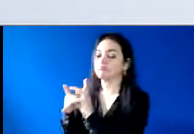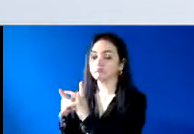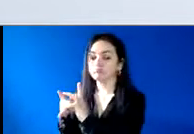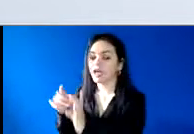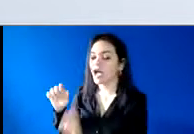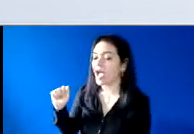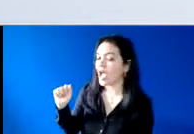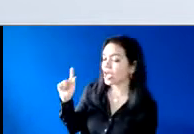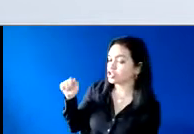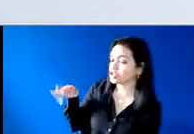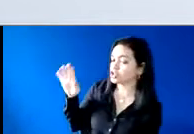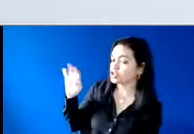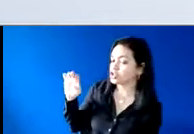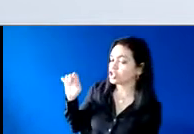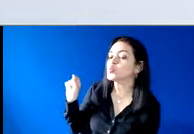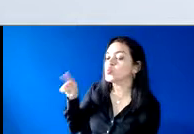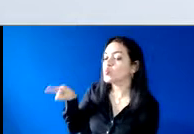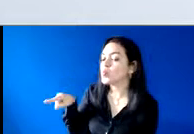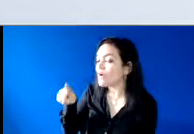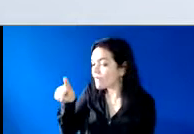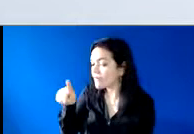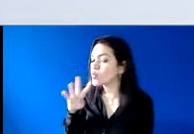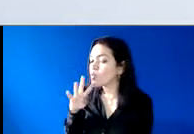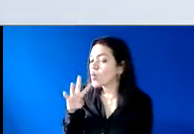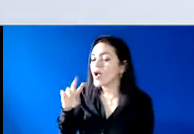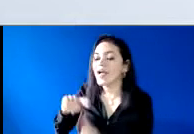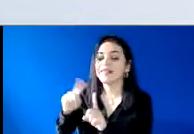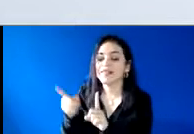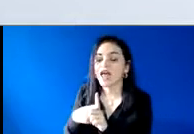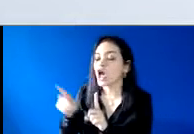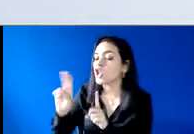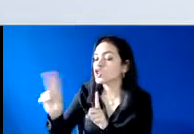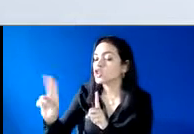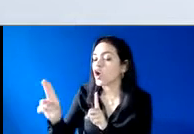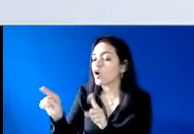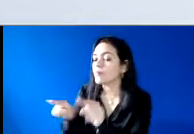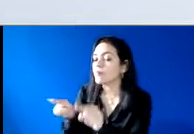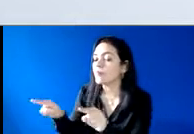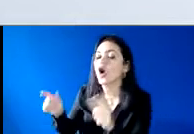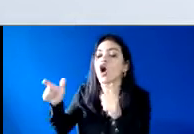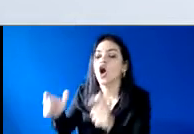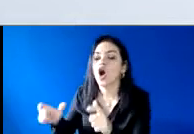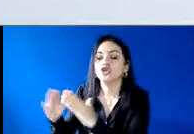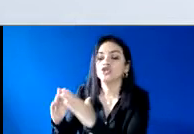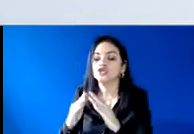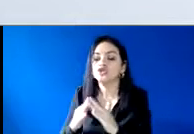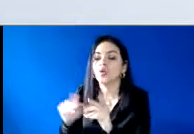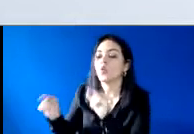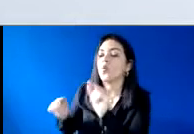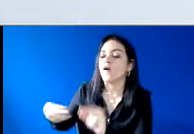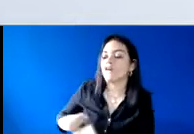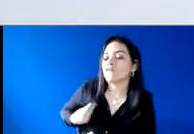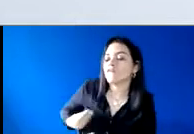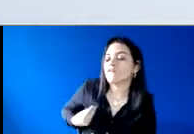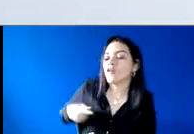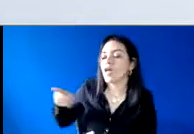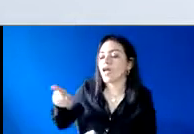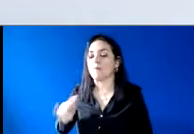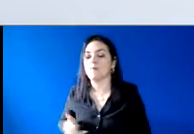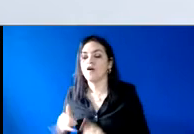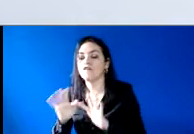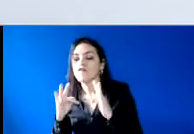estão fazendo, precisamos saber se eles de fato conhecem a gestante por nome e sobrenome, onde elas moram, do que elas vivem, se elas são do Bolsa Família, se